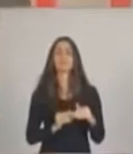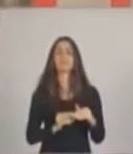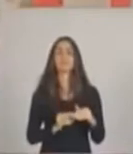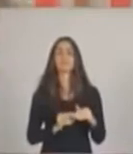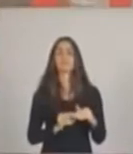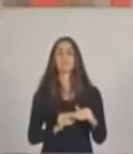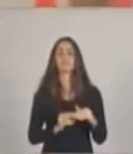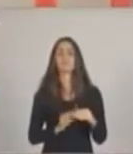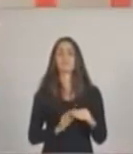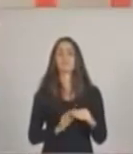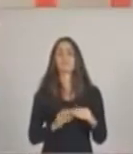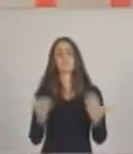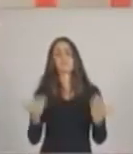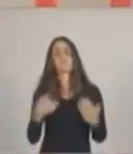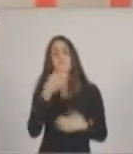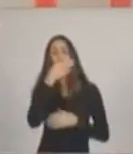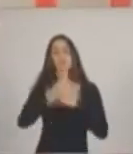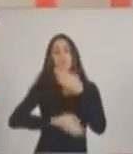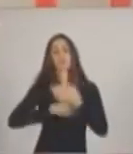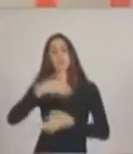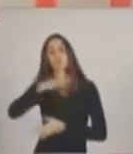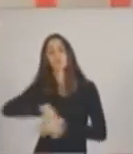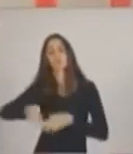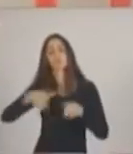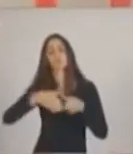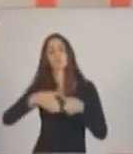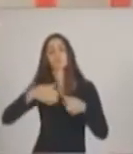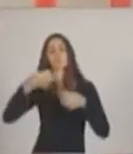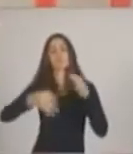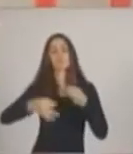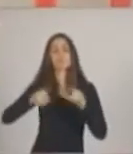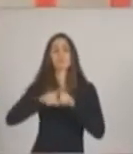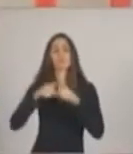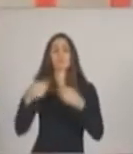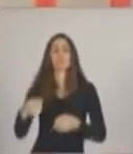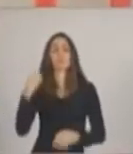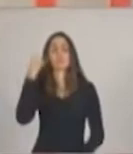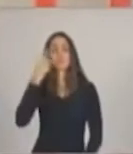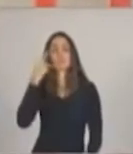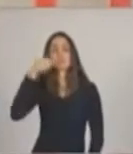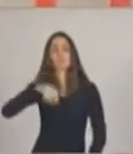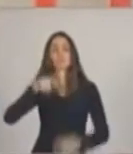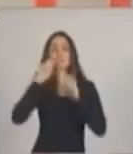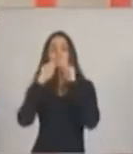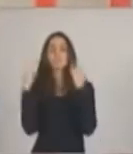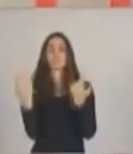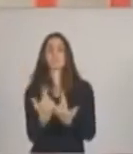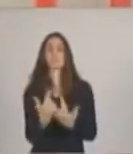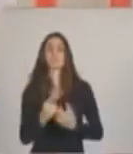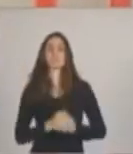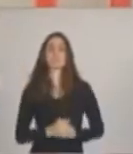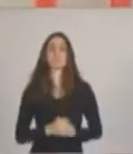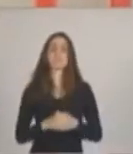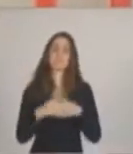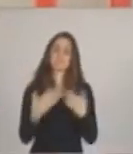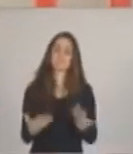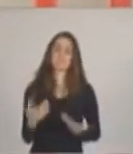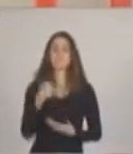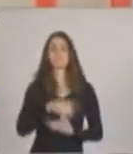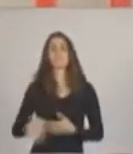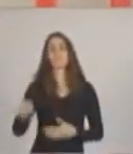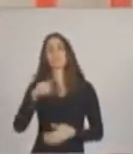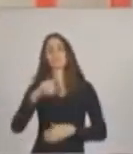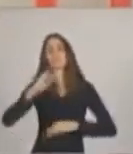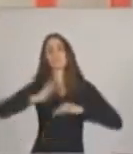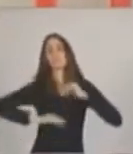competente manifestação jurídica da Procuradoria desta Casa de Lei. Pois os nossos procuradores,